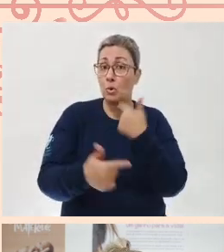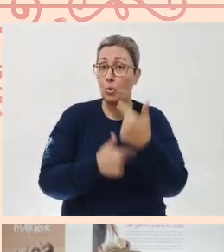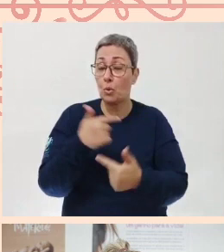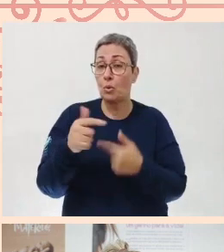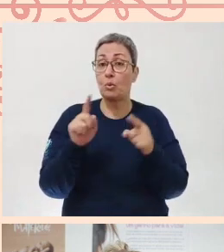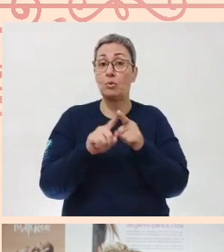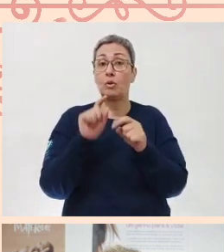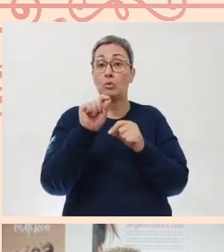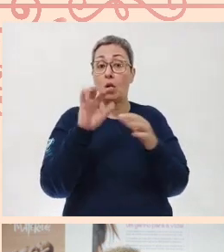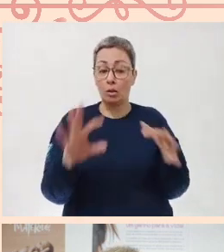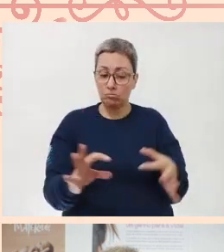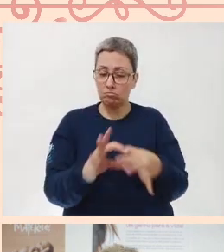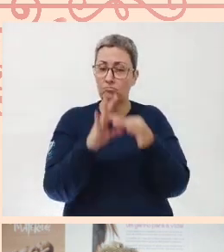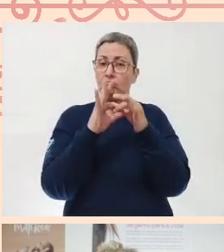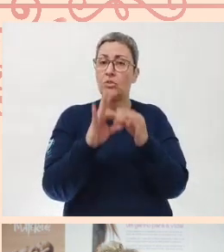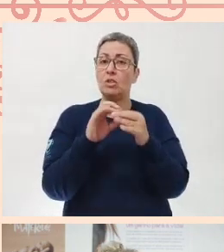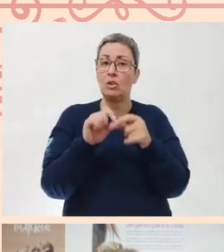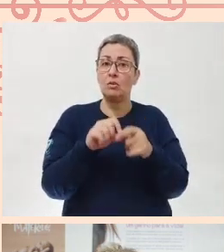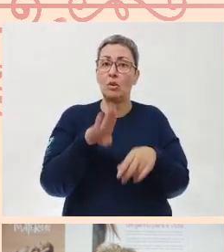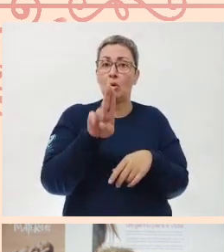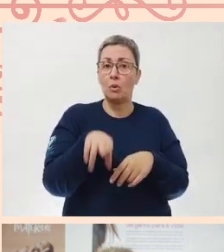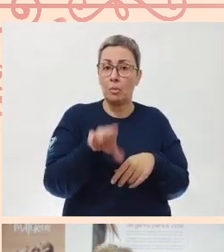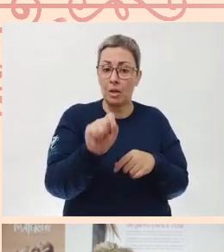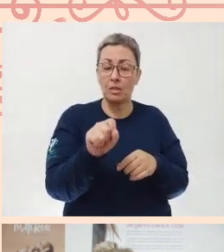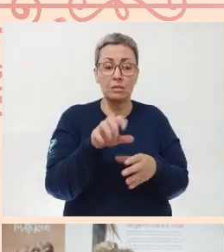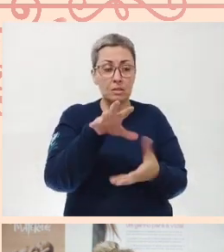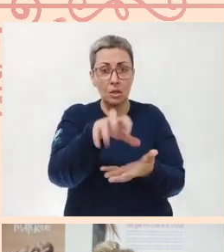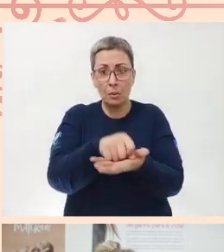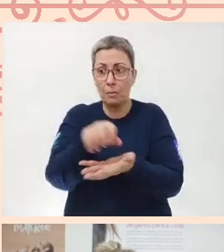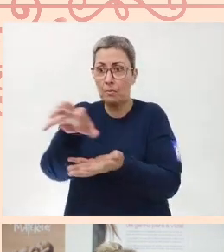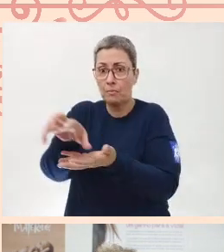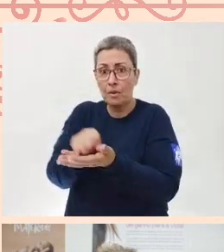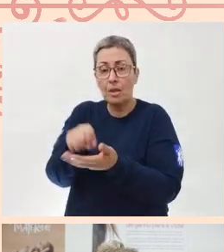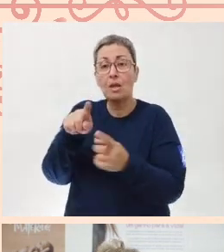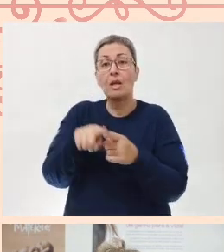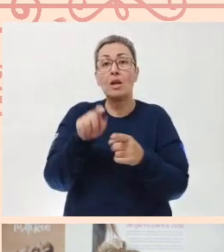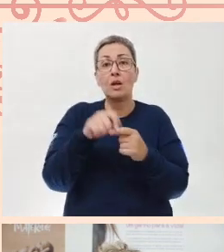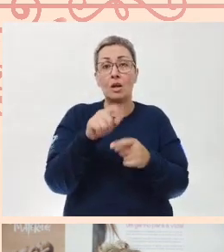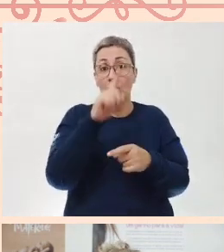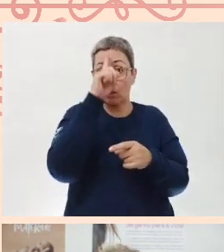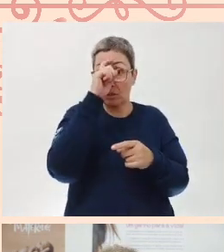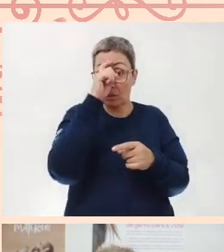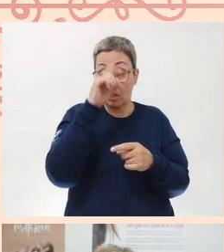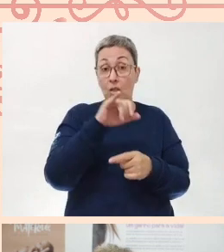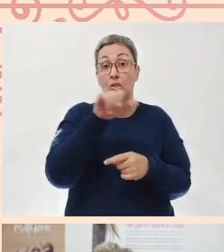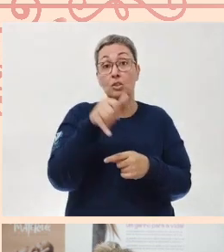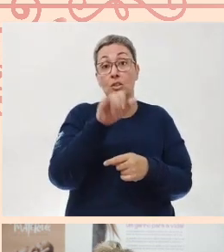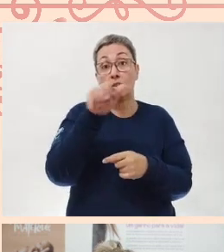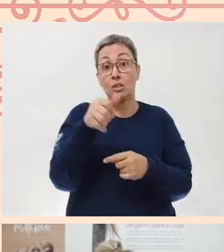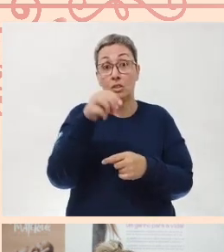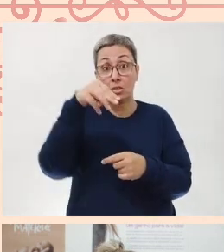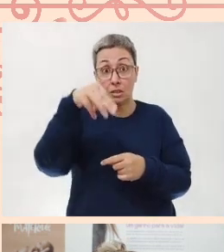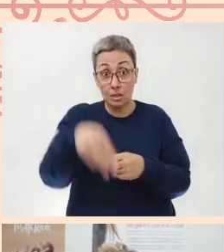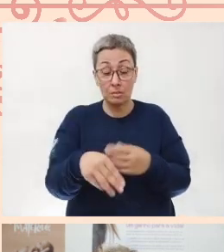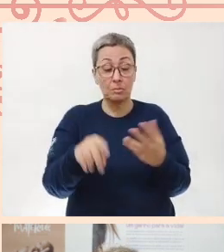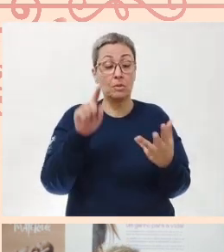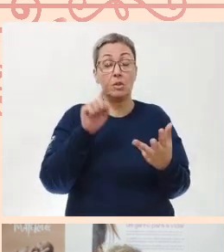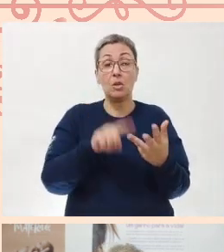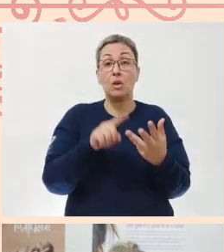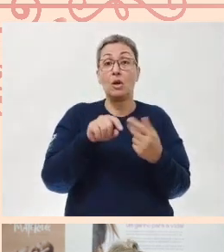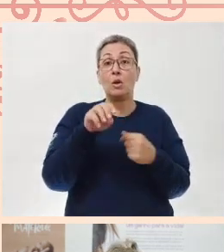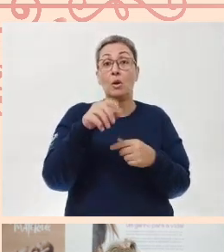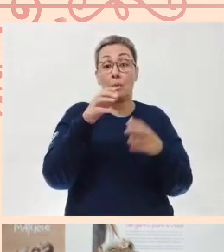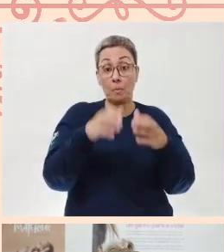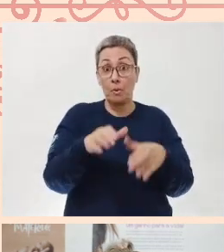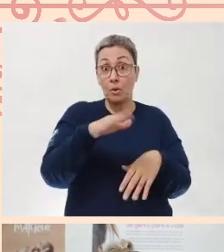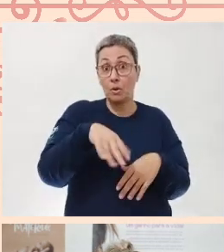nosso trabalho, do nosso vínculo com os postos de coleta da Maternidade Jesus, José e Maria, com